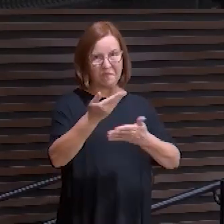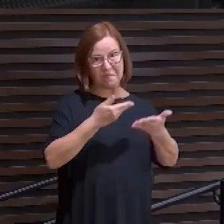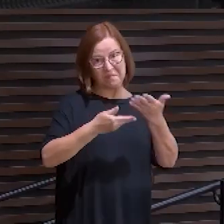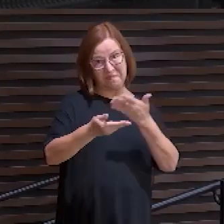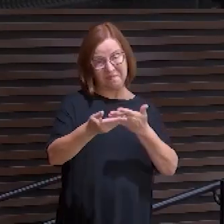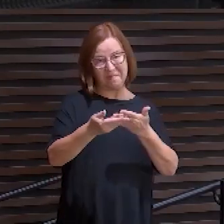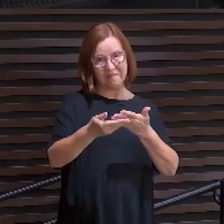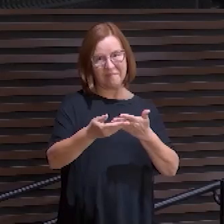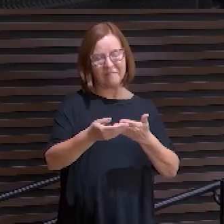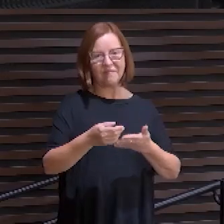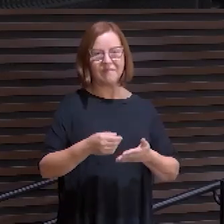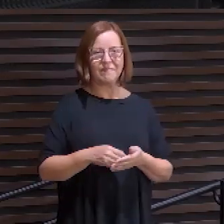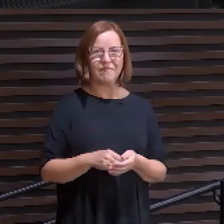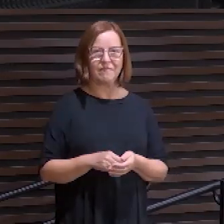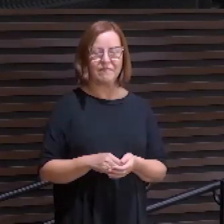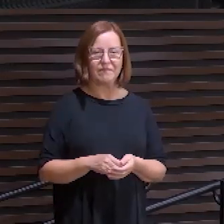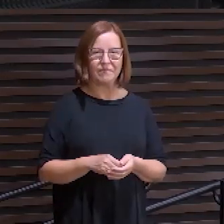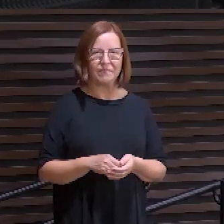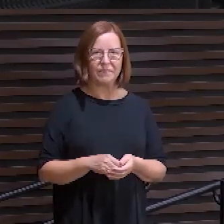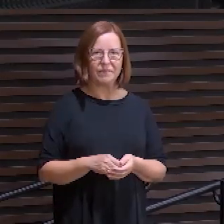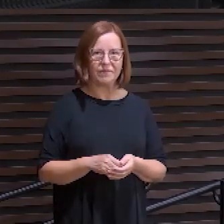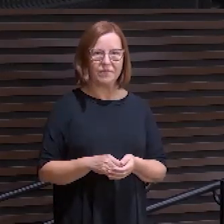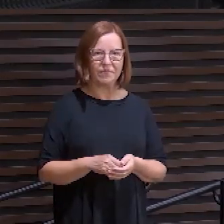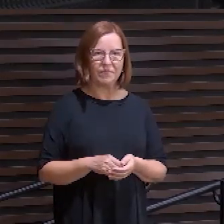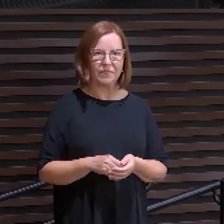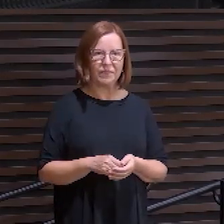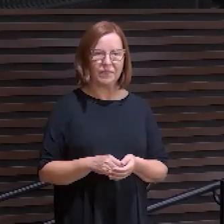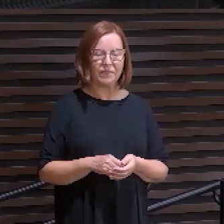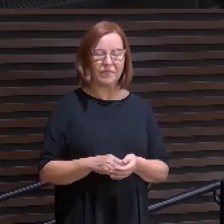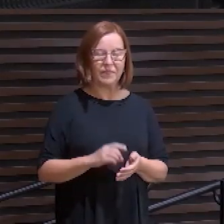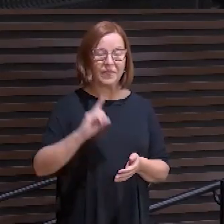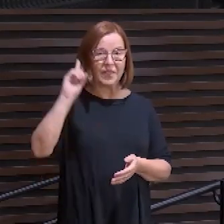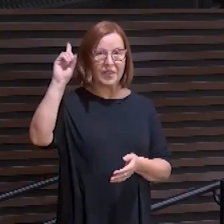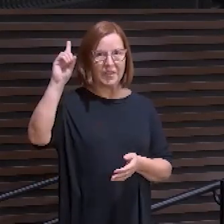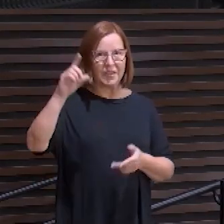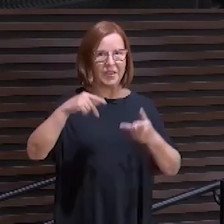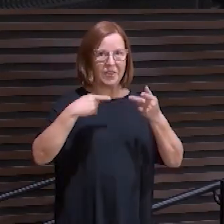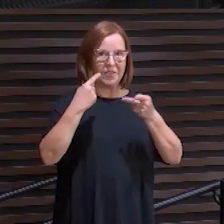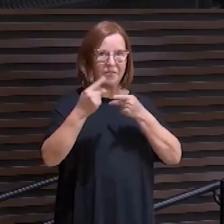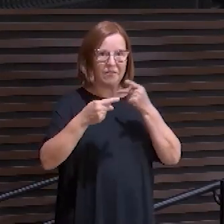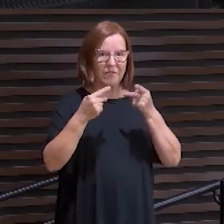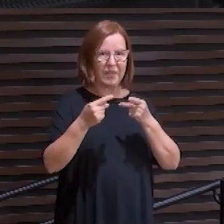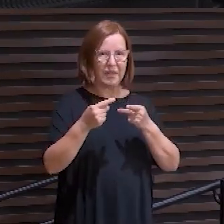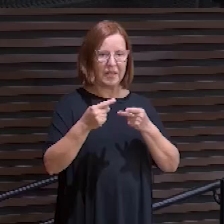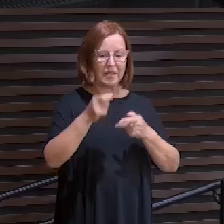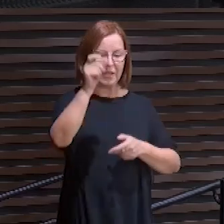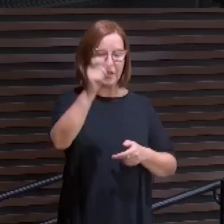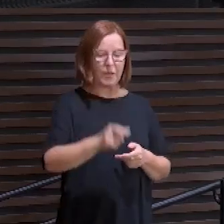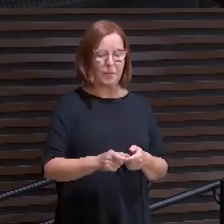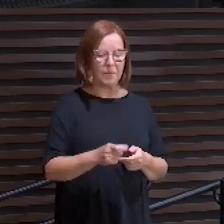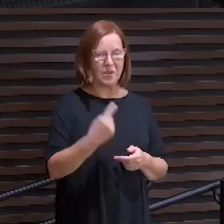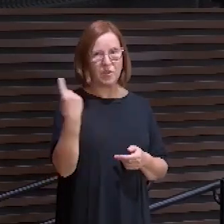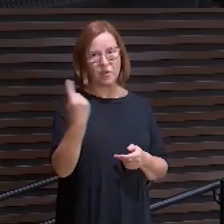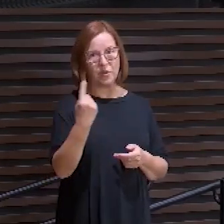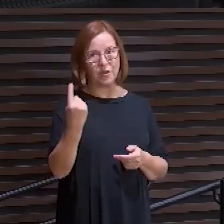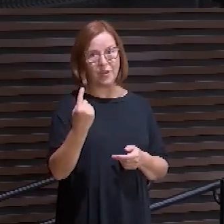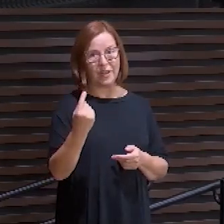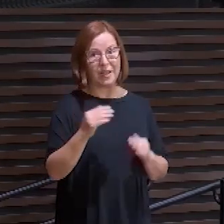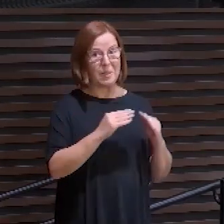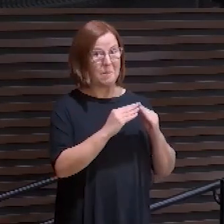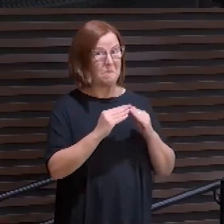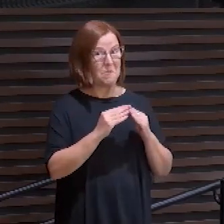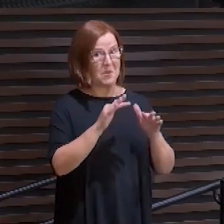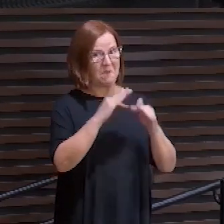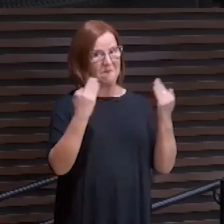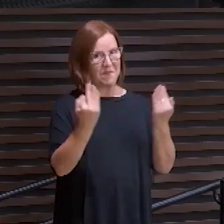relacionar-se. E ele diz aqui que o solitário mora em família e